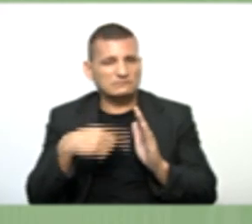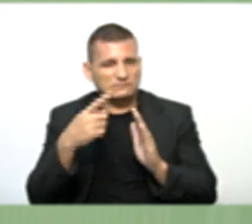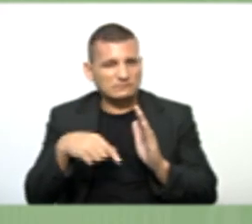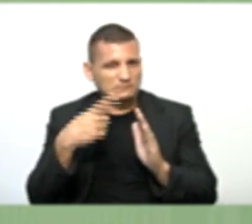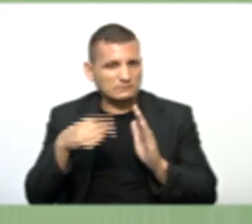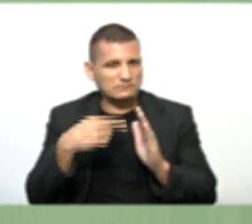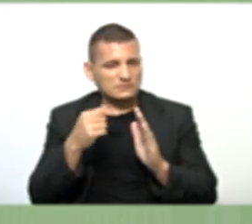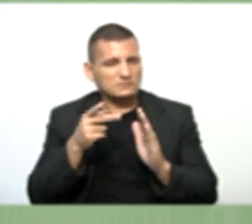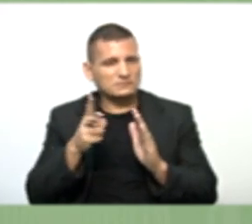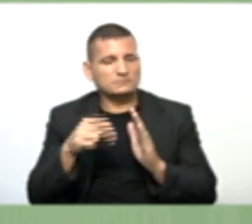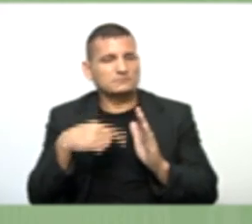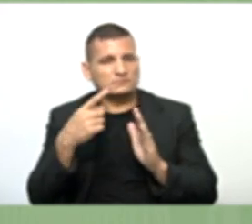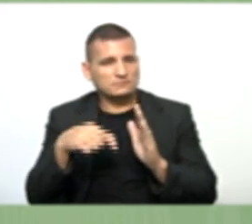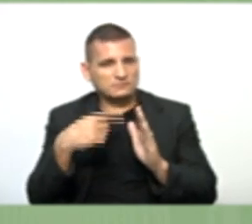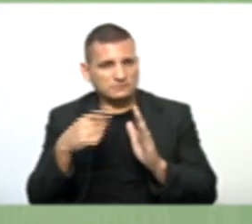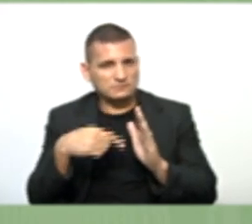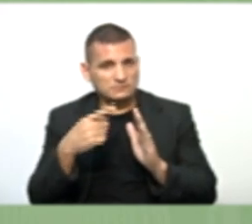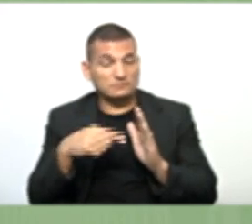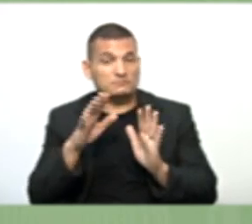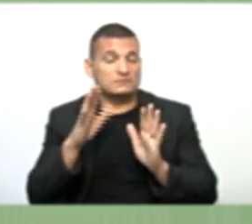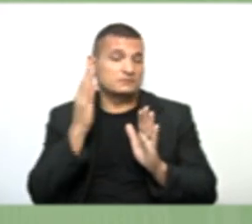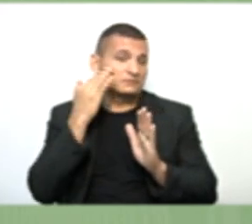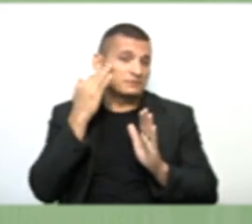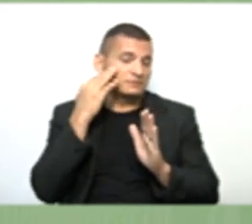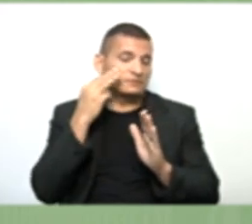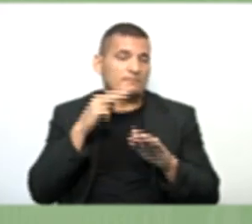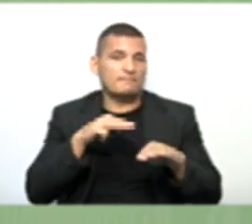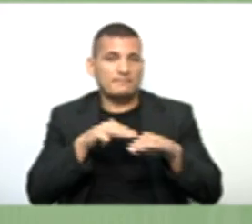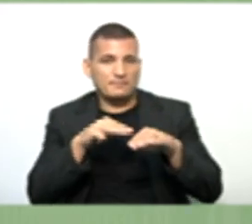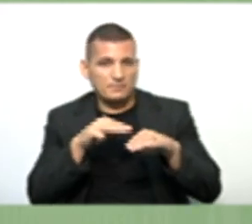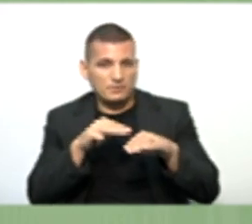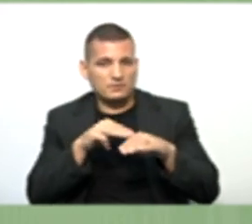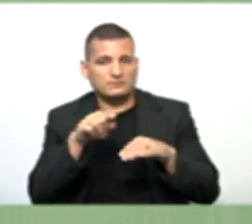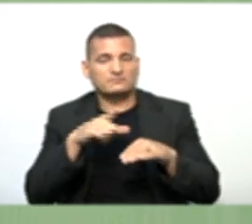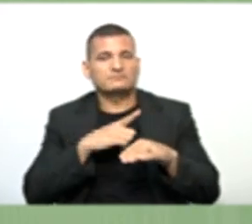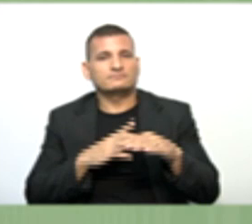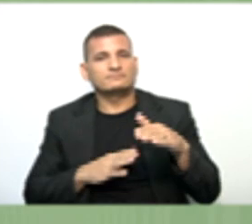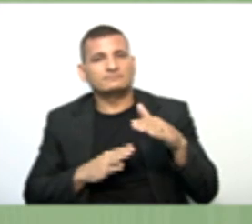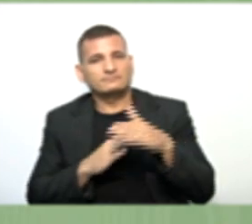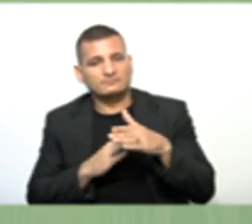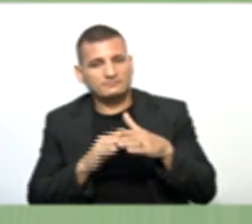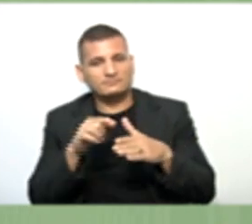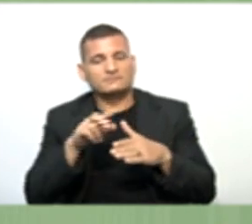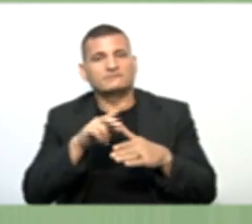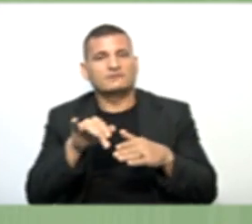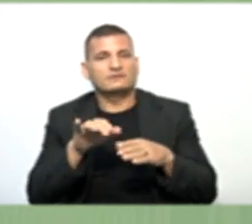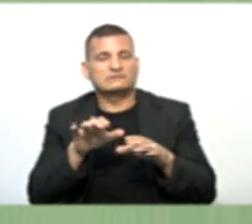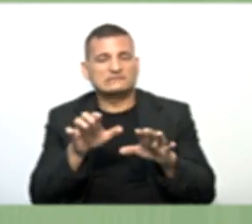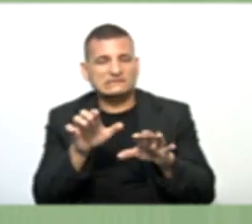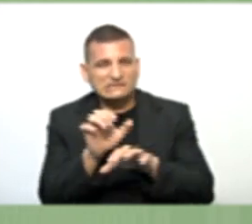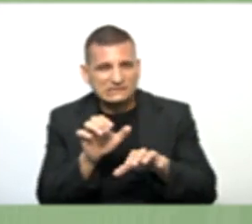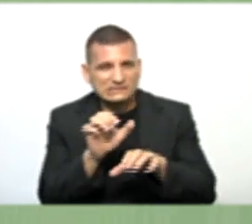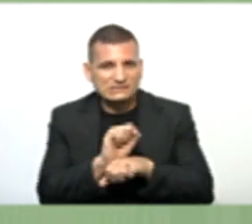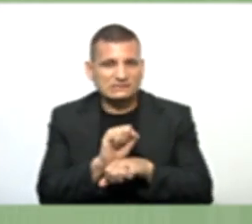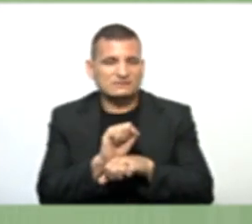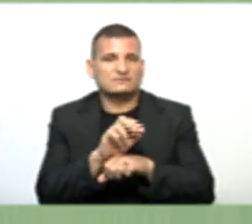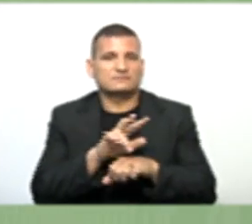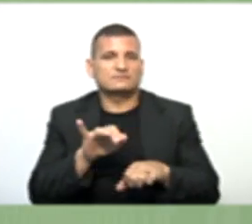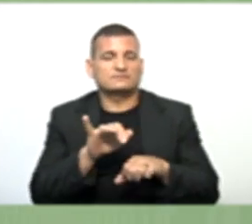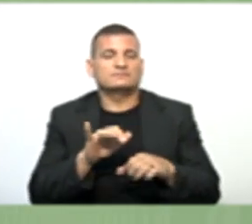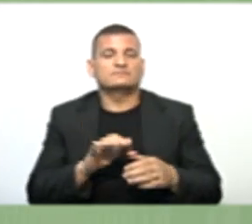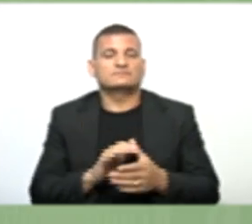dizer, para sempre não, que a gente sabe, né, que a memória da máquina ela tem um limite, no momento ele vai travar de alguma forma, travar vai parar. em algum